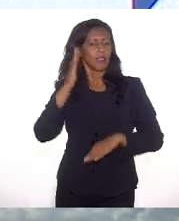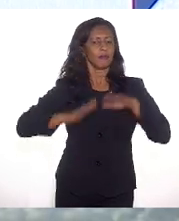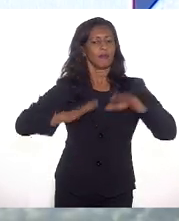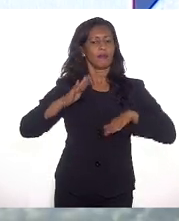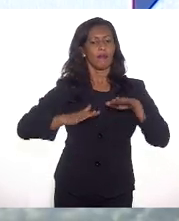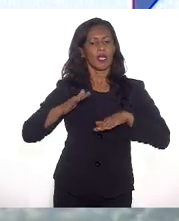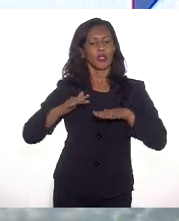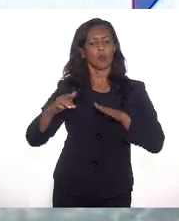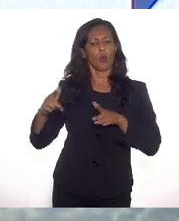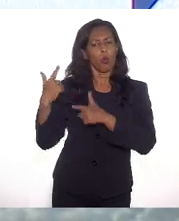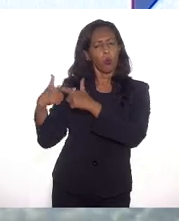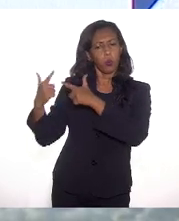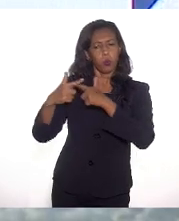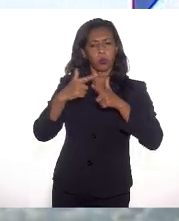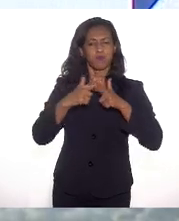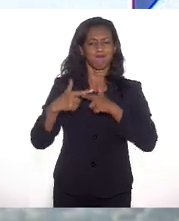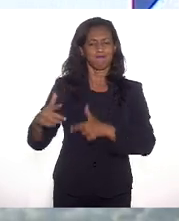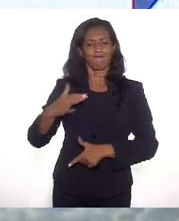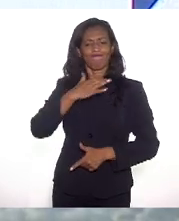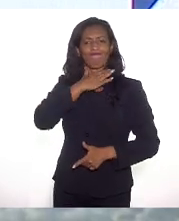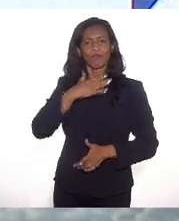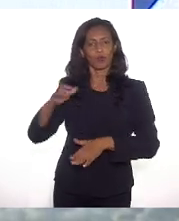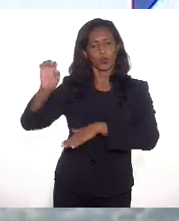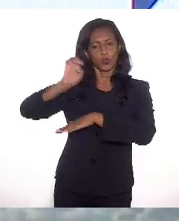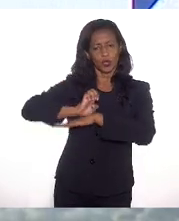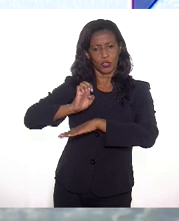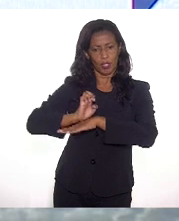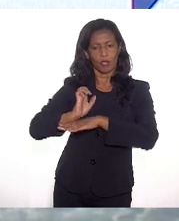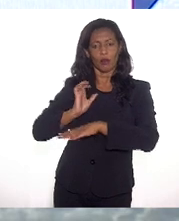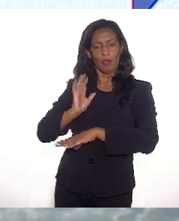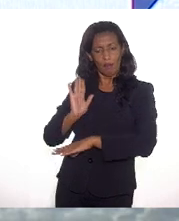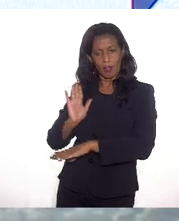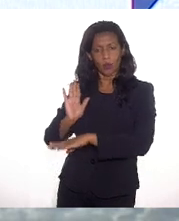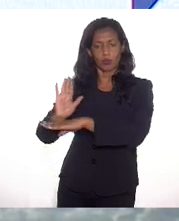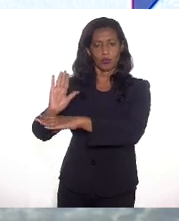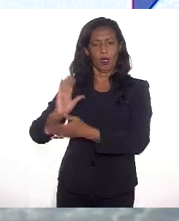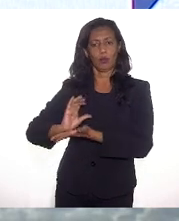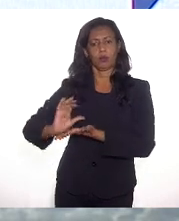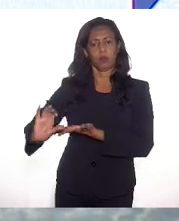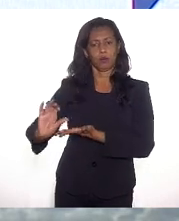grave fiscal do Estado, é um recurso que vai poder ajudar muito.